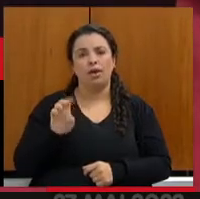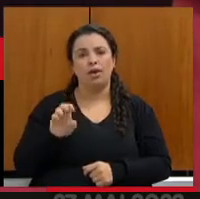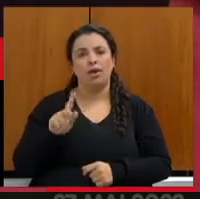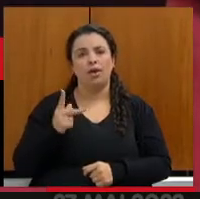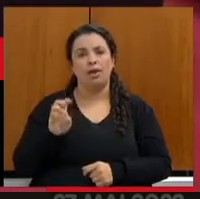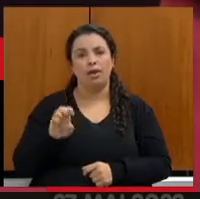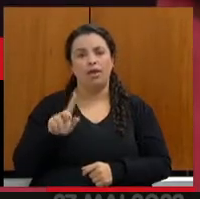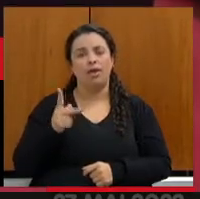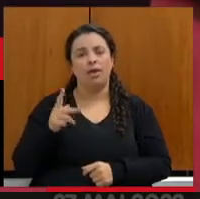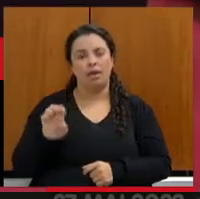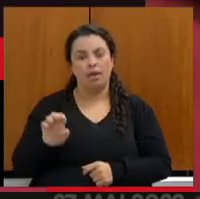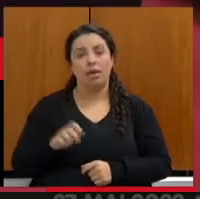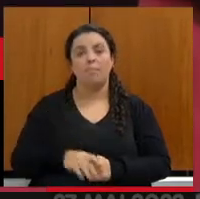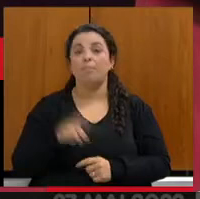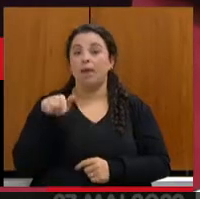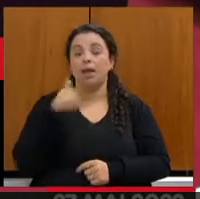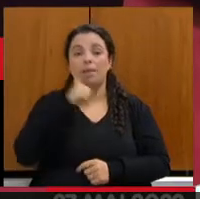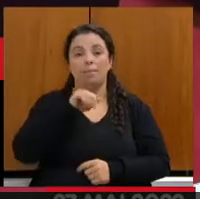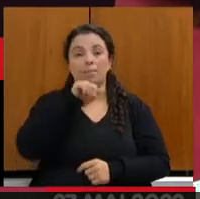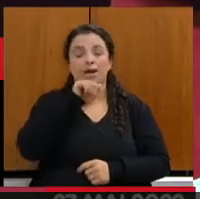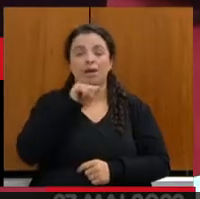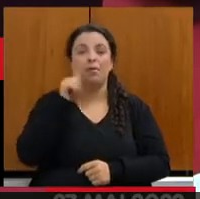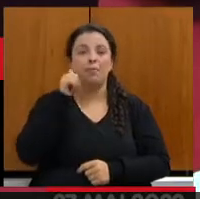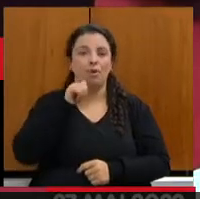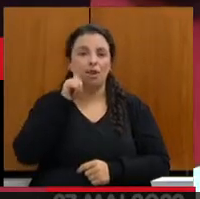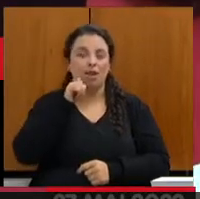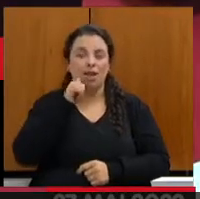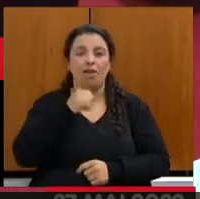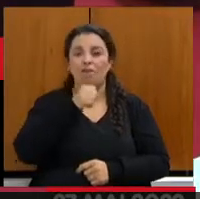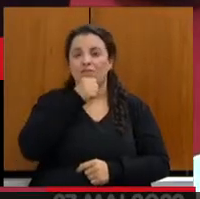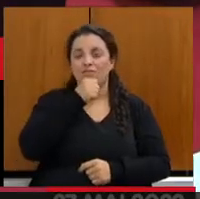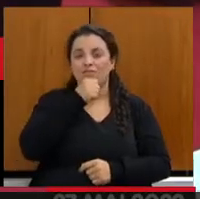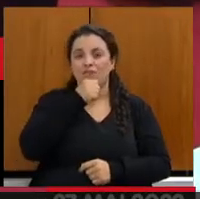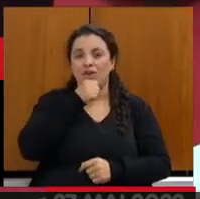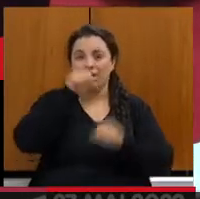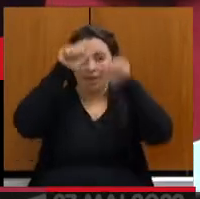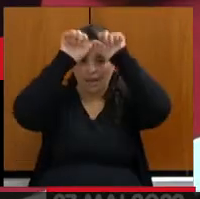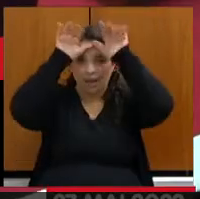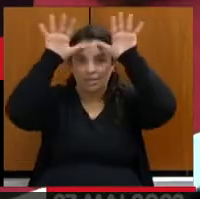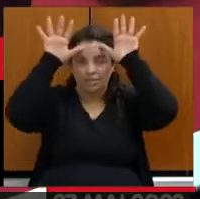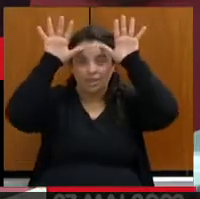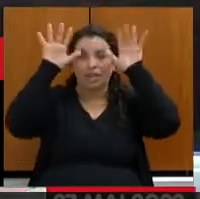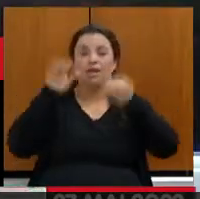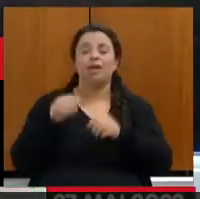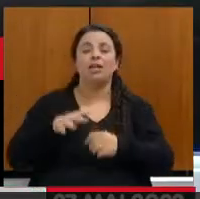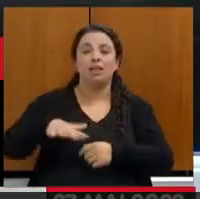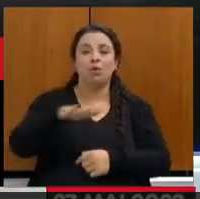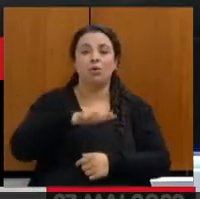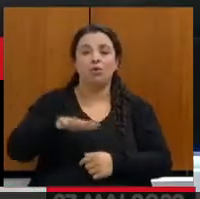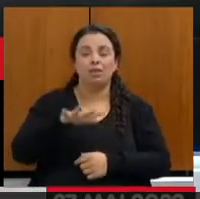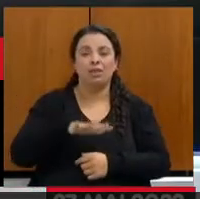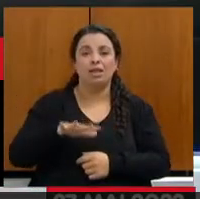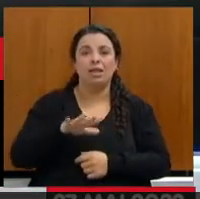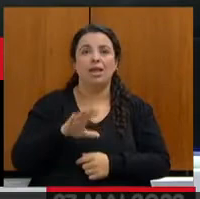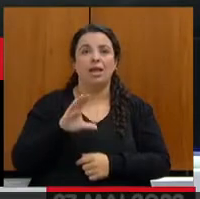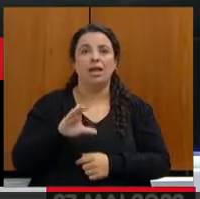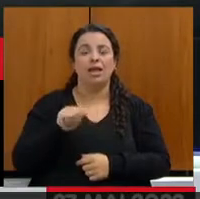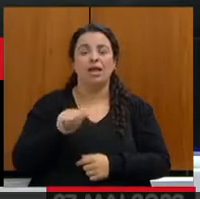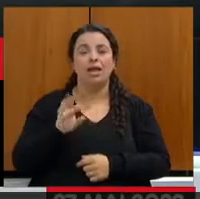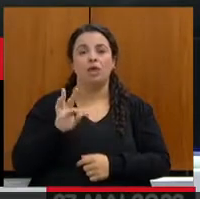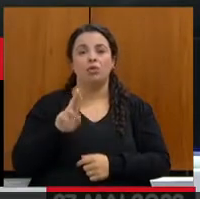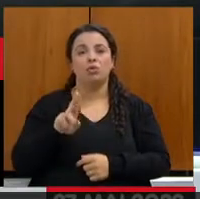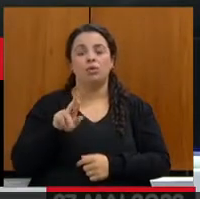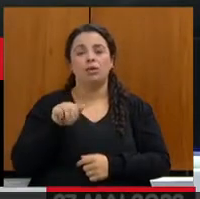avó professora e clássica da Aldeia cá tumarã tattoo chama